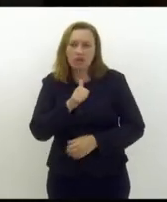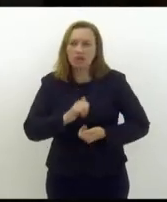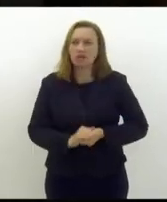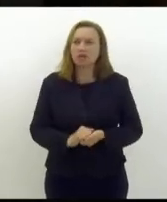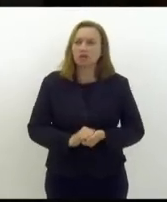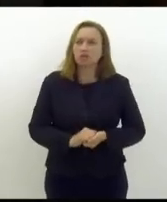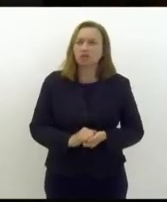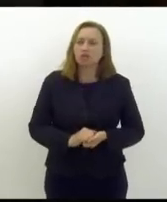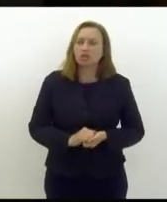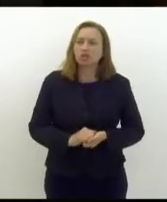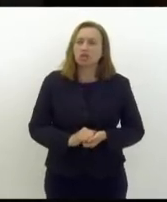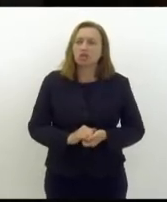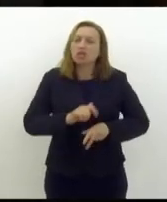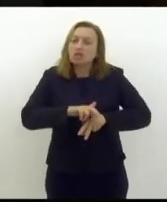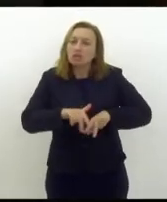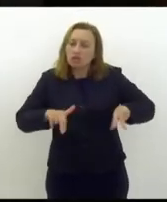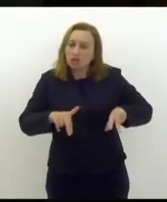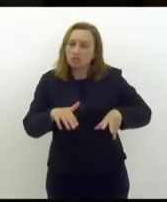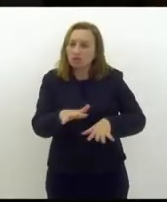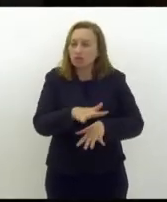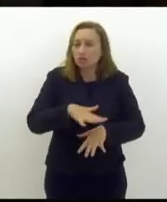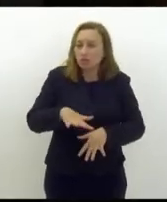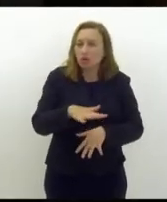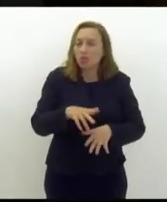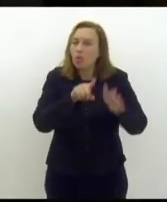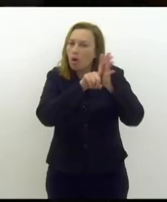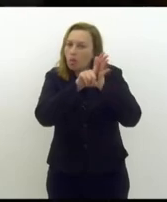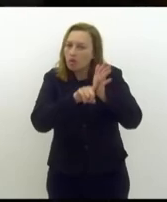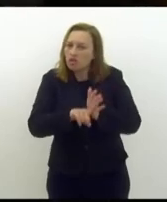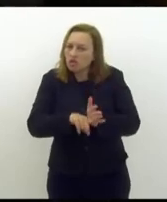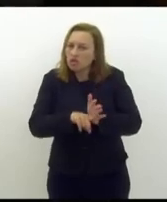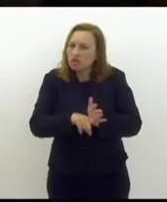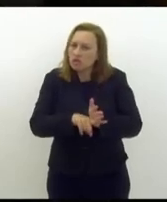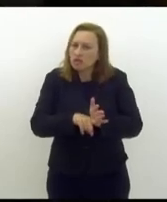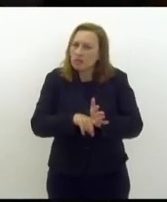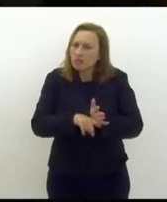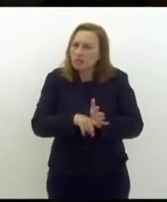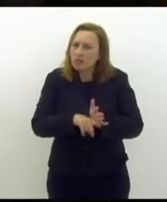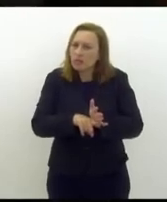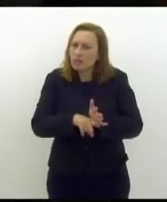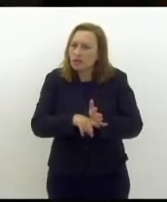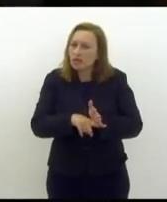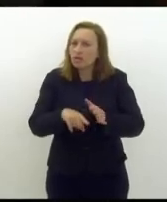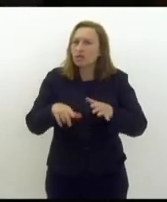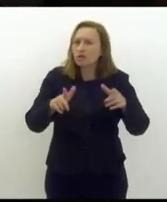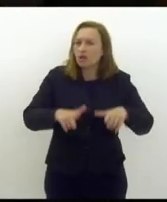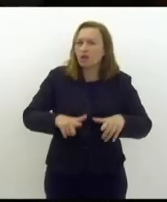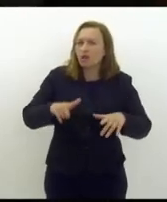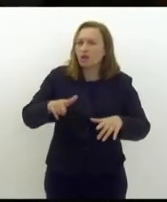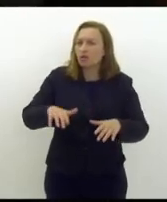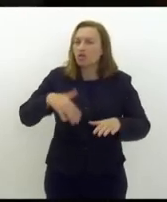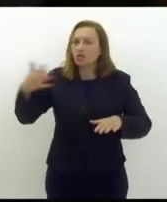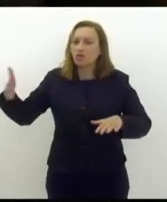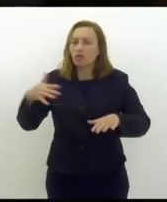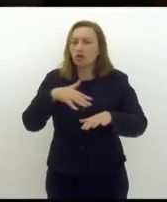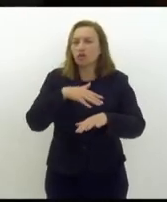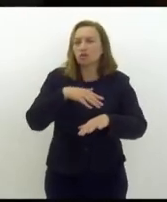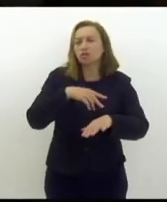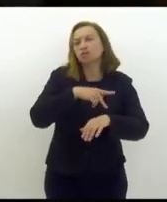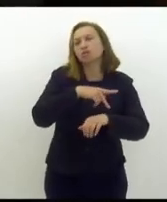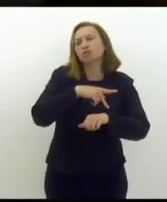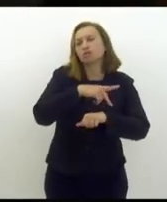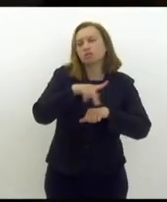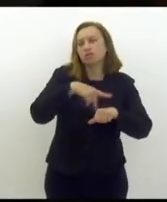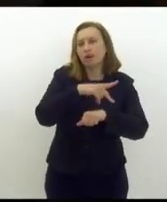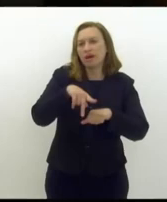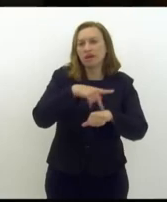gênero e território essa é uma pesquisa inclusive feita em âmbito internacional com um olhar sobre o Rio de Janeiro